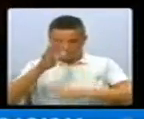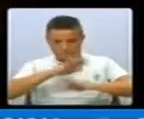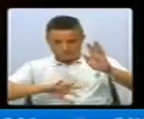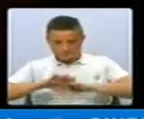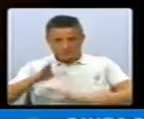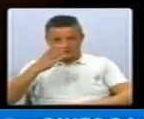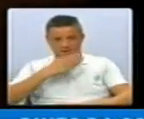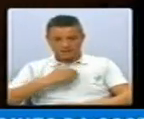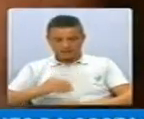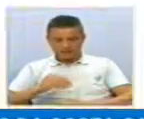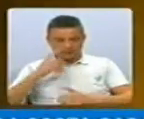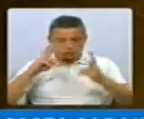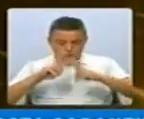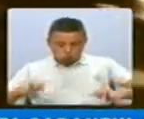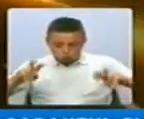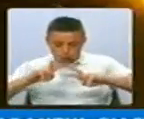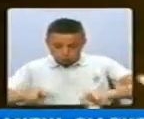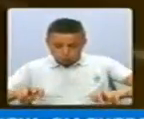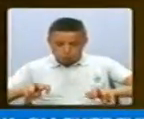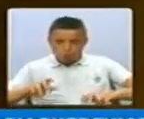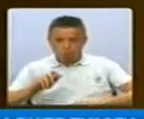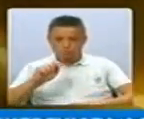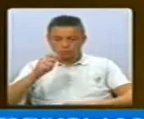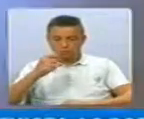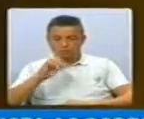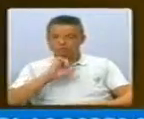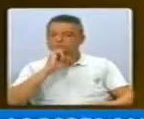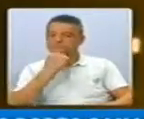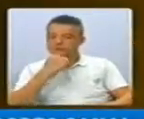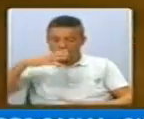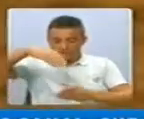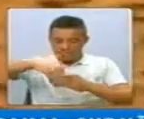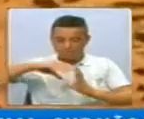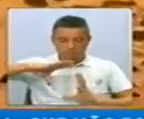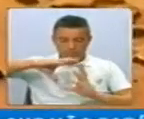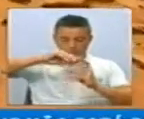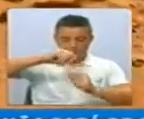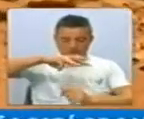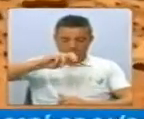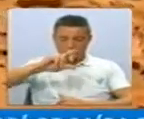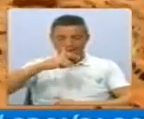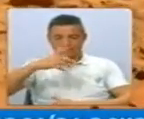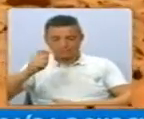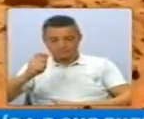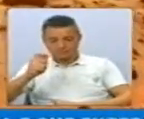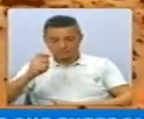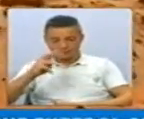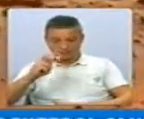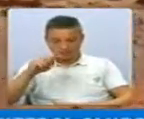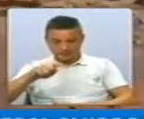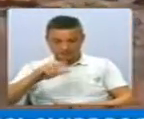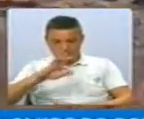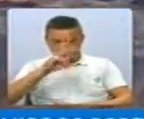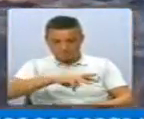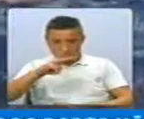pretende descobrir a chave de um grande mistério em Marte. É que nós pensamos que em Marte, há cerca de 3, 4 mil milhões de anos, Marte